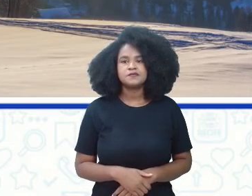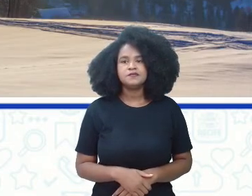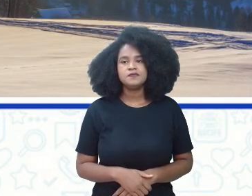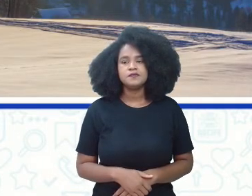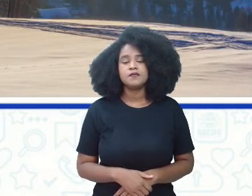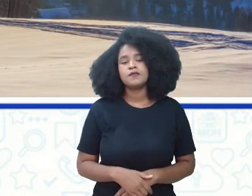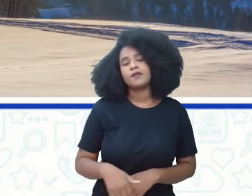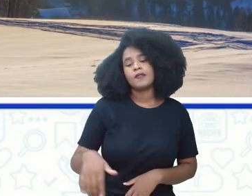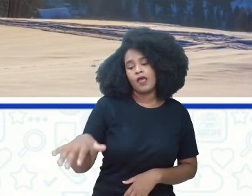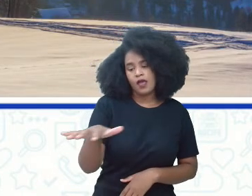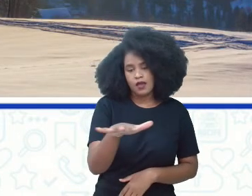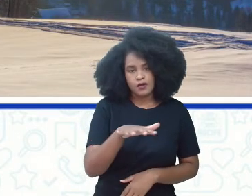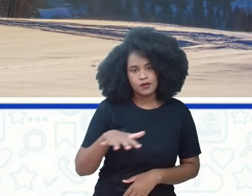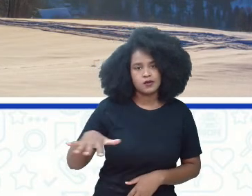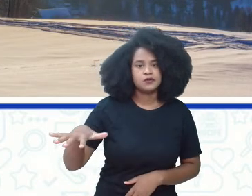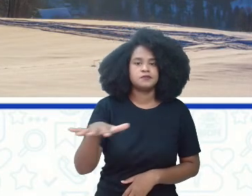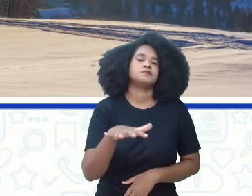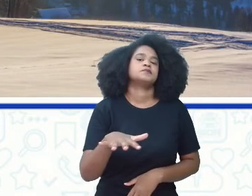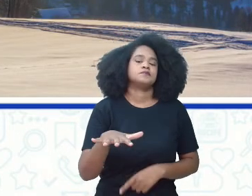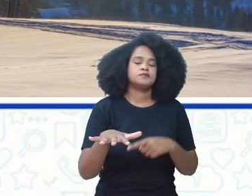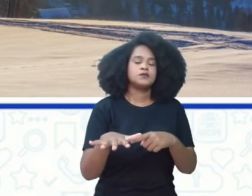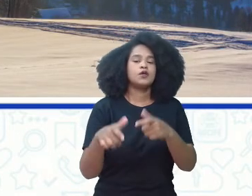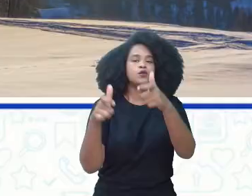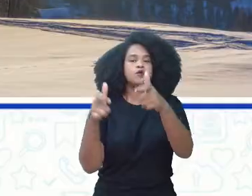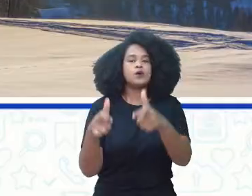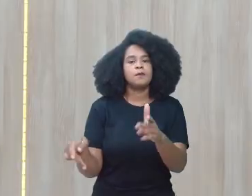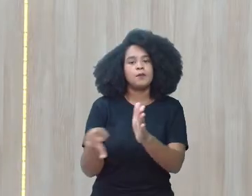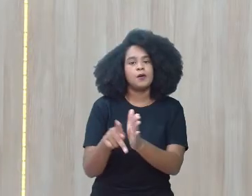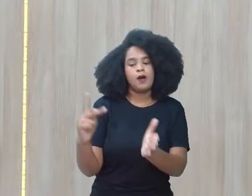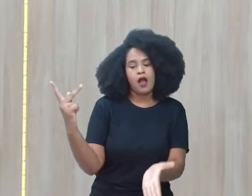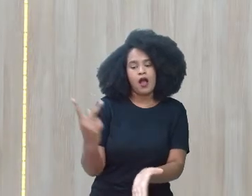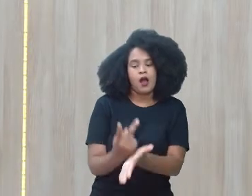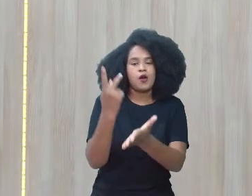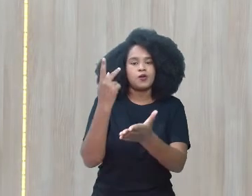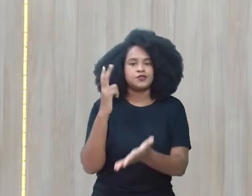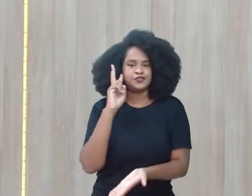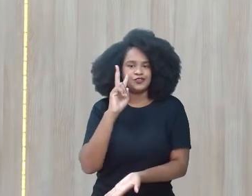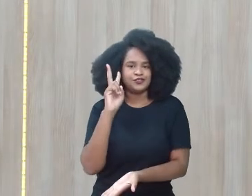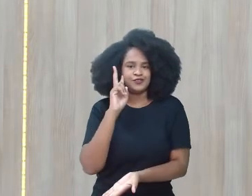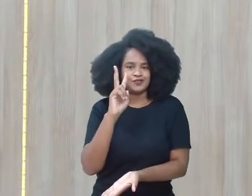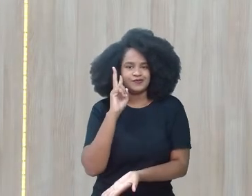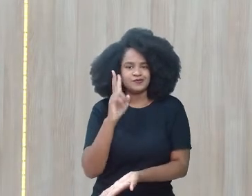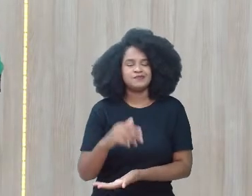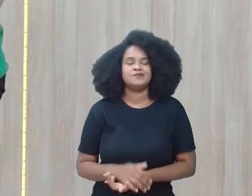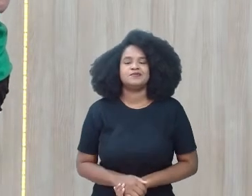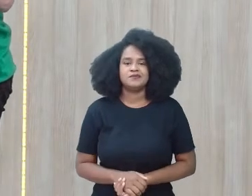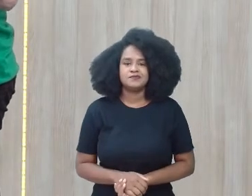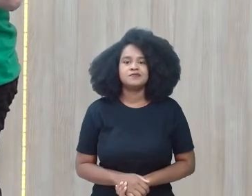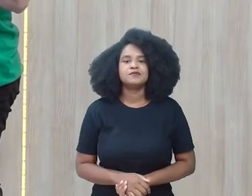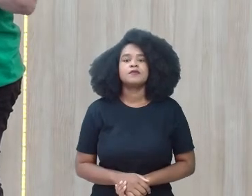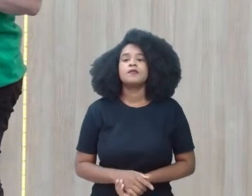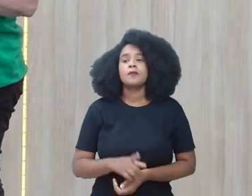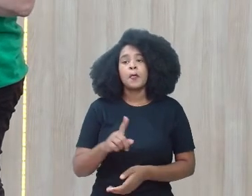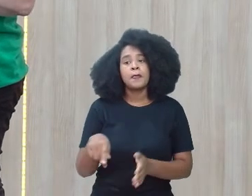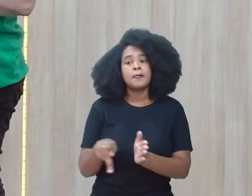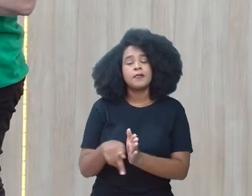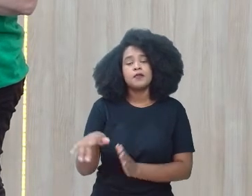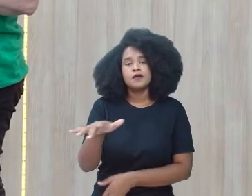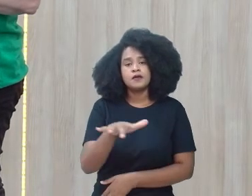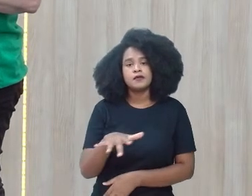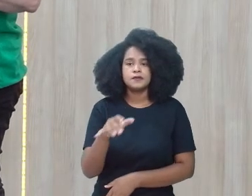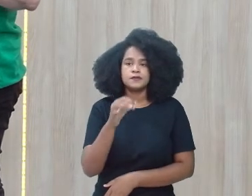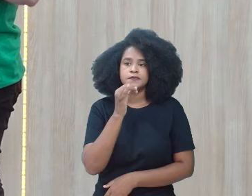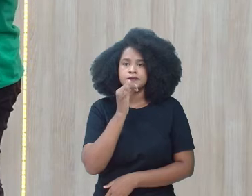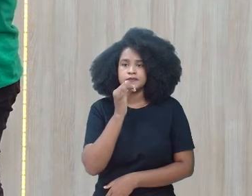O ambiente e o espaço é onde acontece, não é? Todo o cenário, não é? É o cenário onde